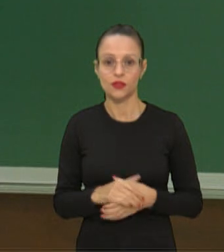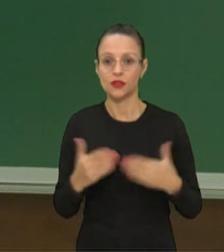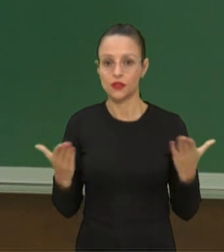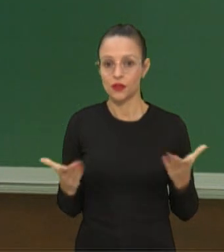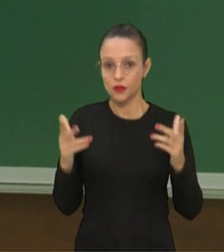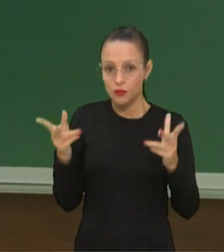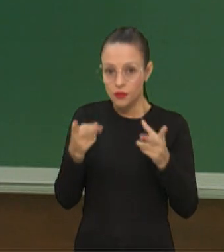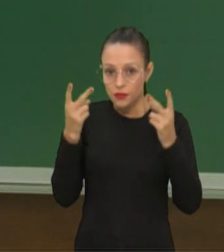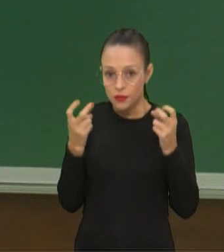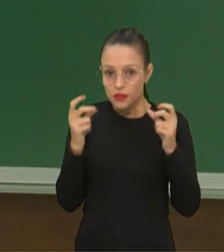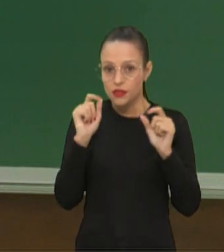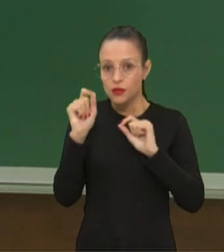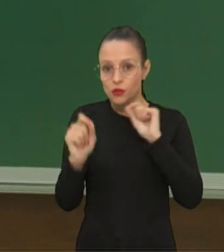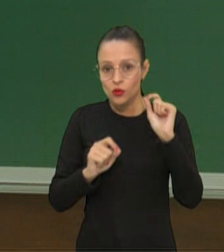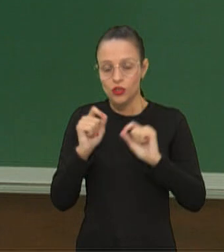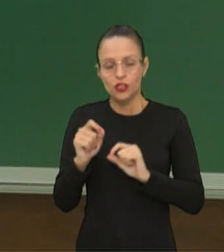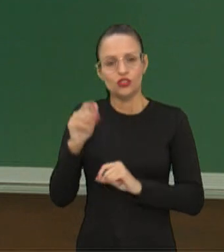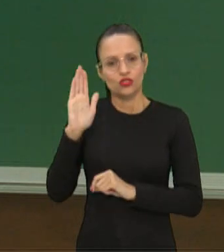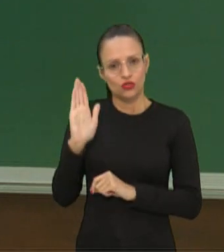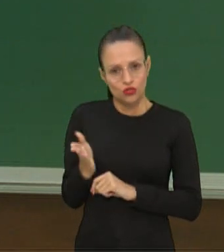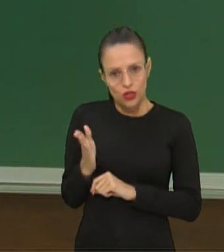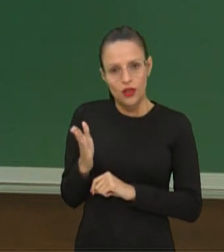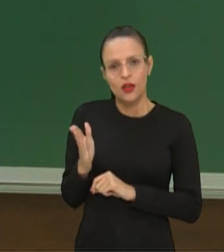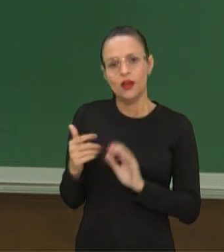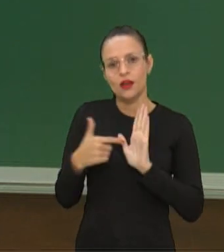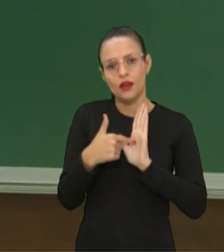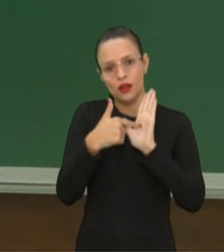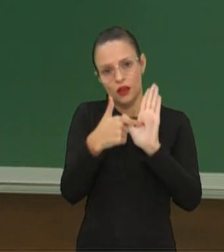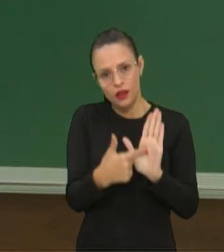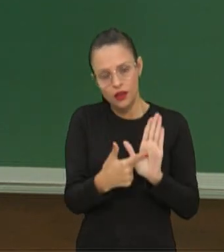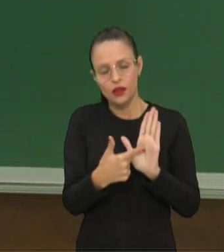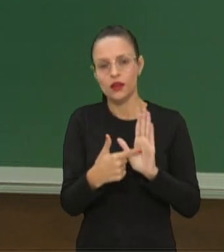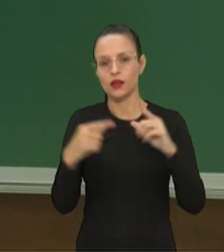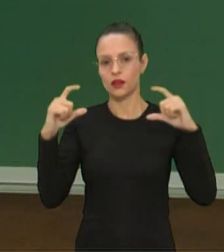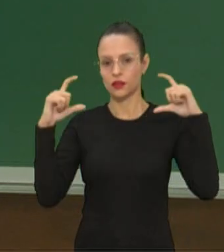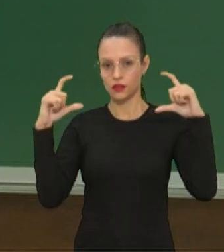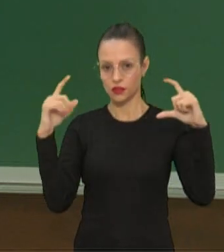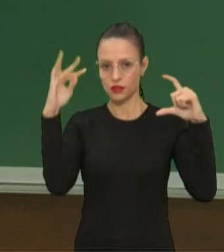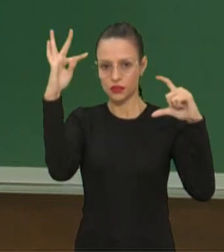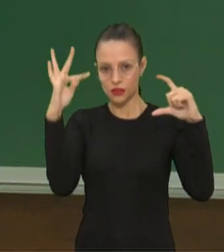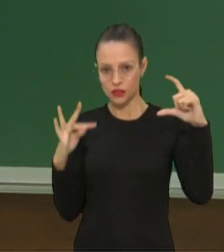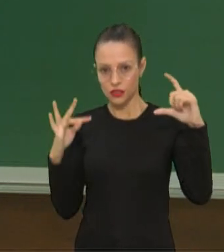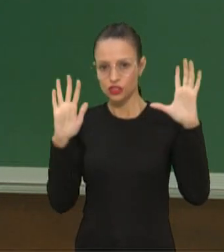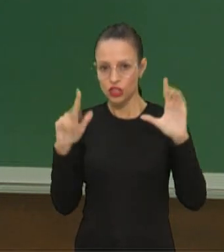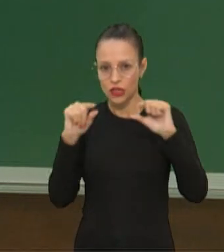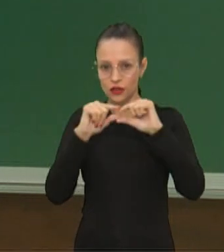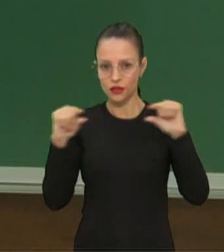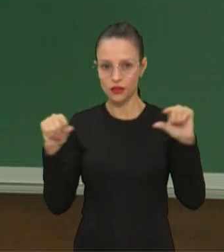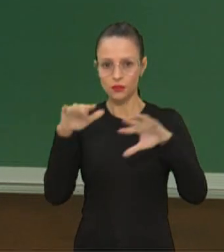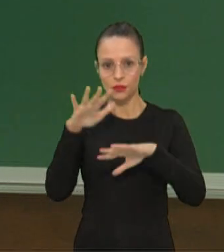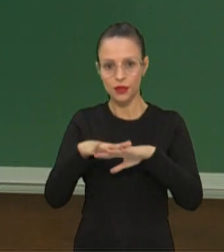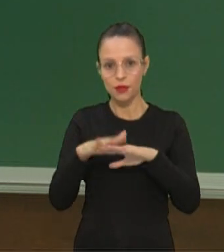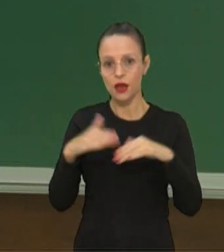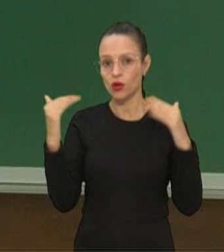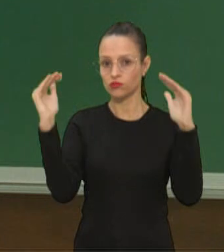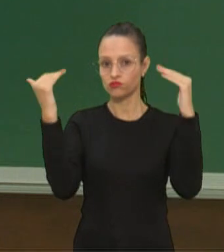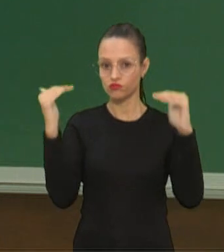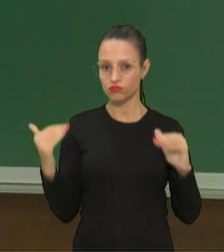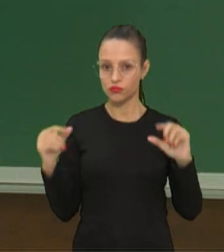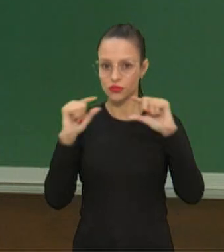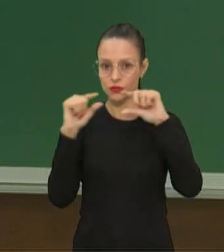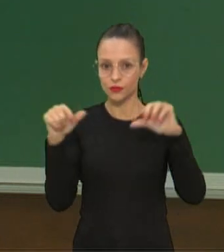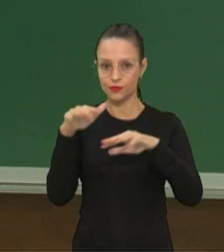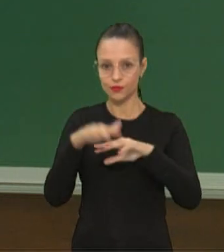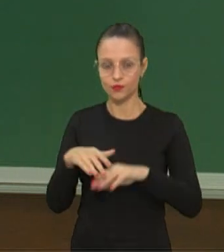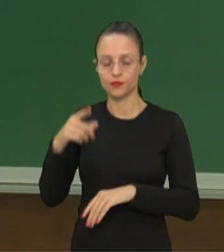Então, note que nós já trabalhamos essa situação problema, nós já escrevemos a equação que resolve o problema, agora é só resolver a equação. Então,